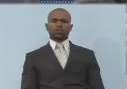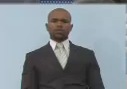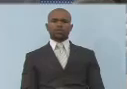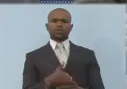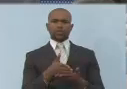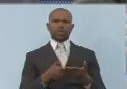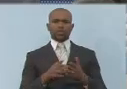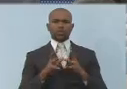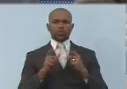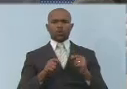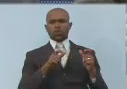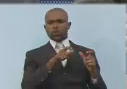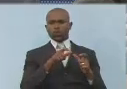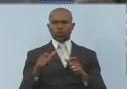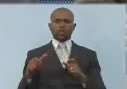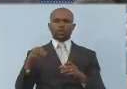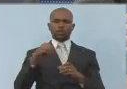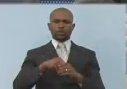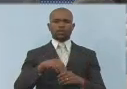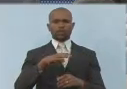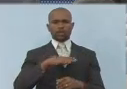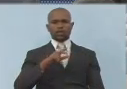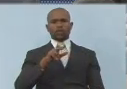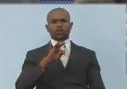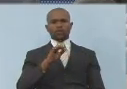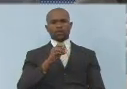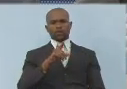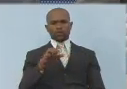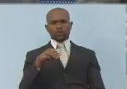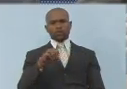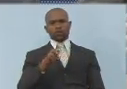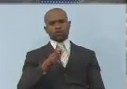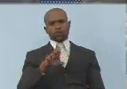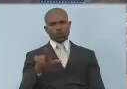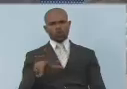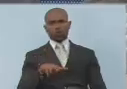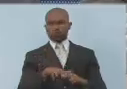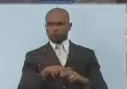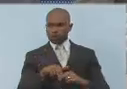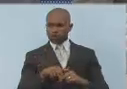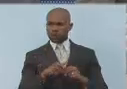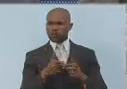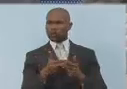todas essas regiões da cidade com o Fácil Móvel. Tá? Então, é justamente para suprir